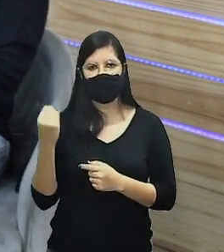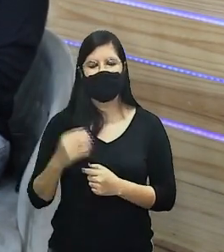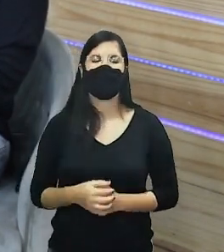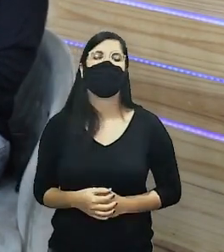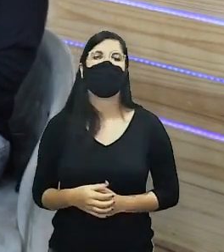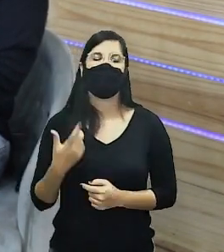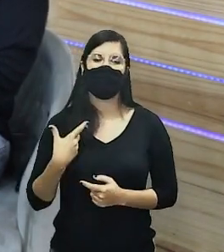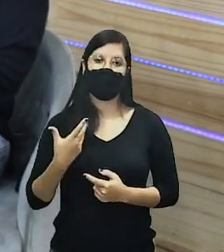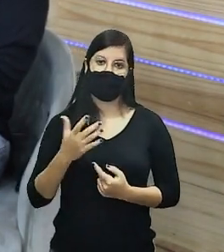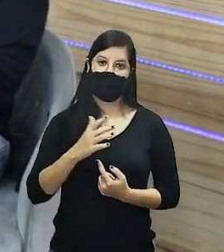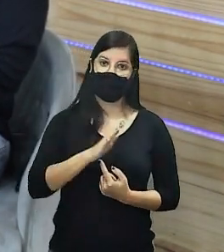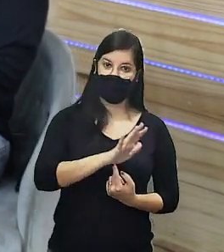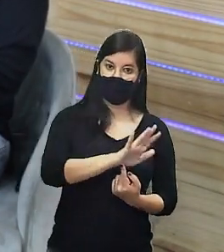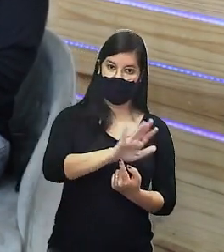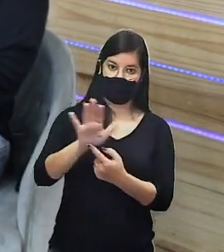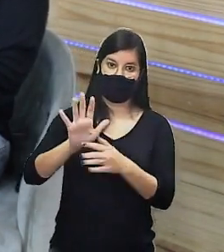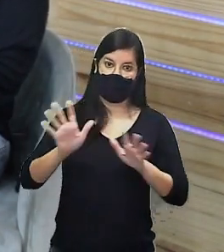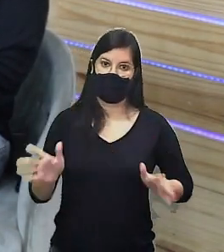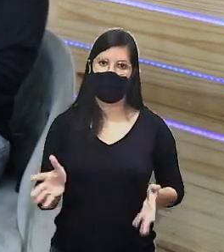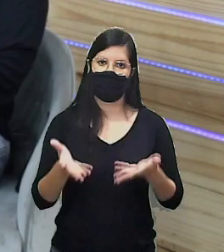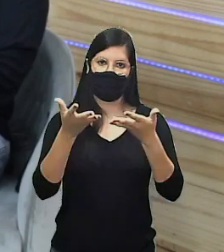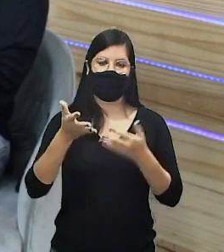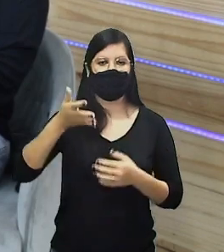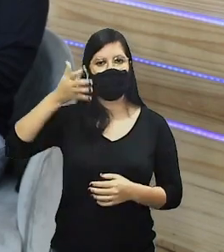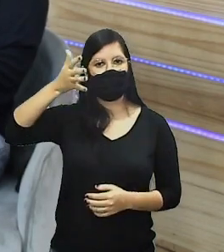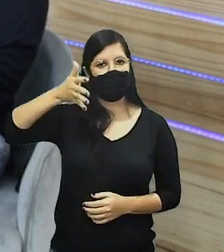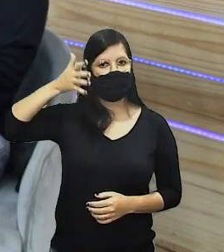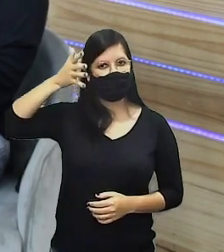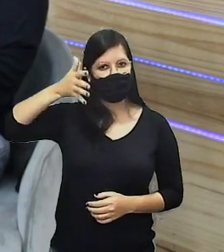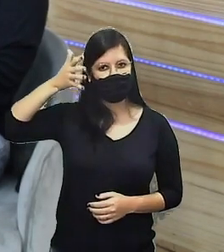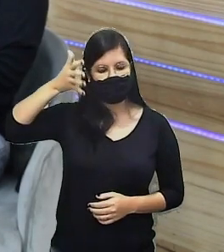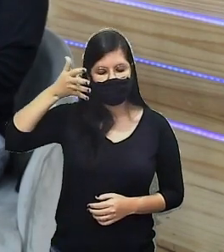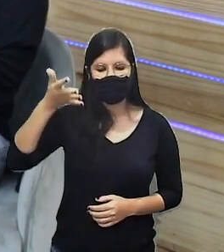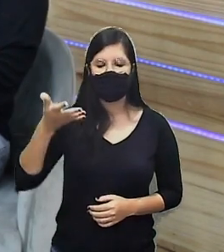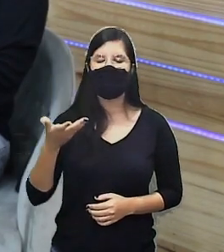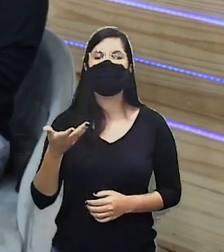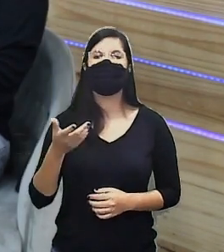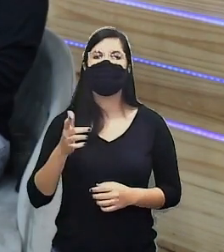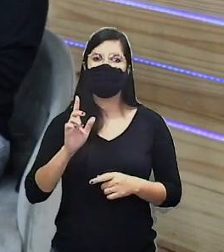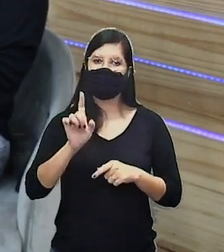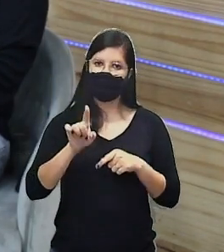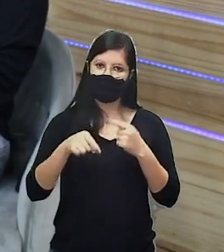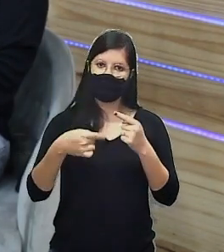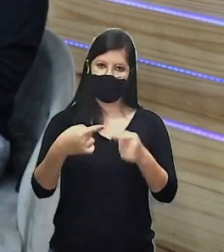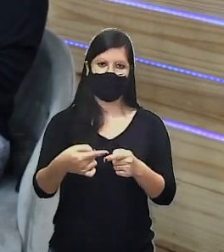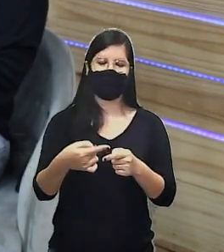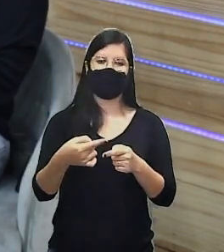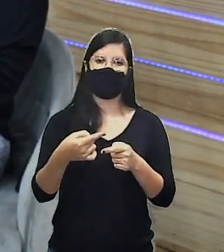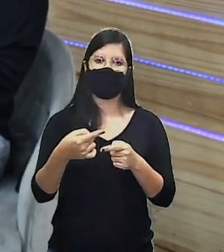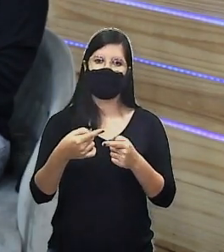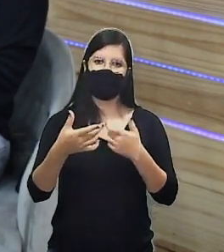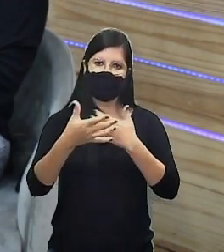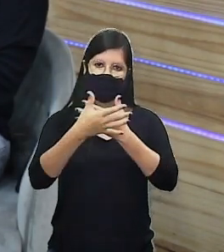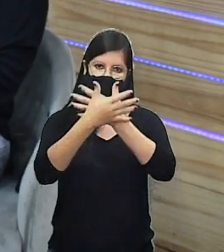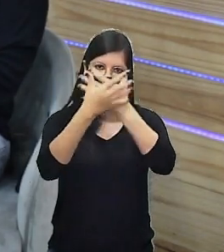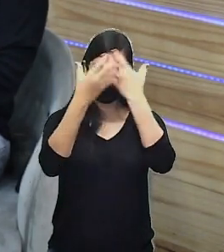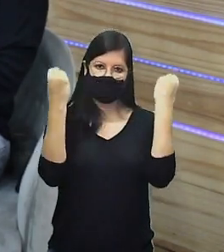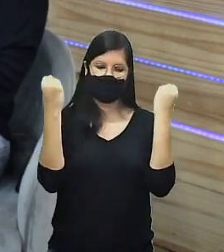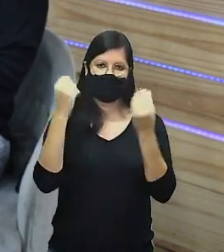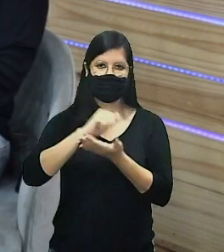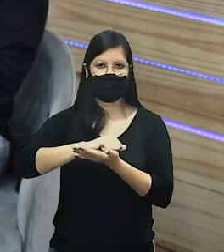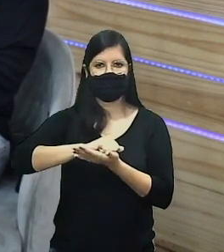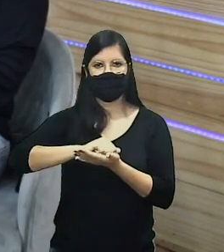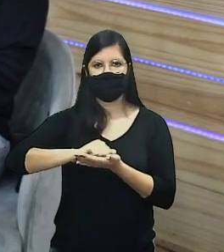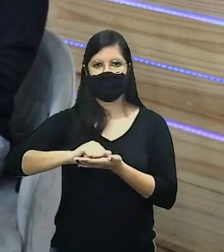eu evidencio um discurso, né, eu respaldo esse discurso e, ao mesmo tempo, eu apago